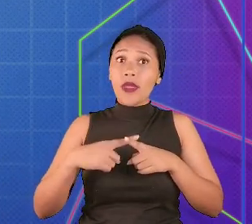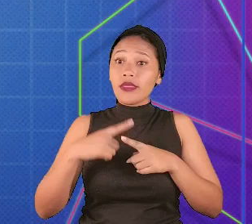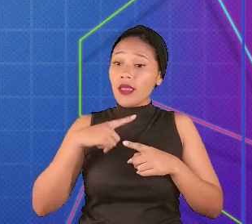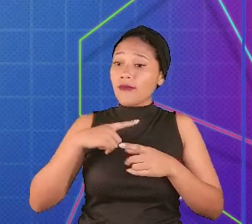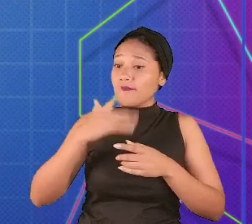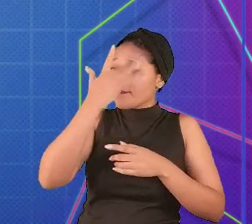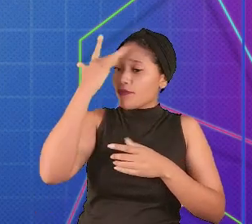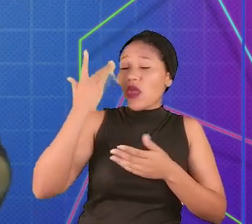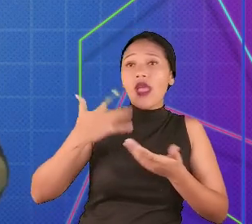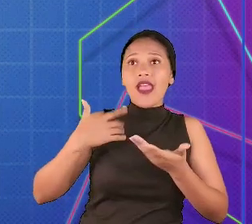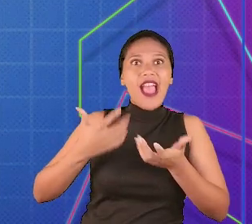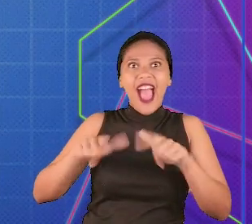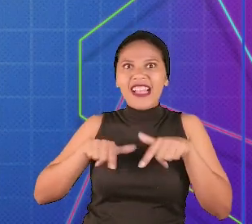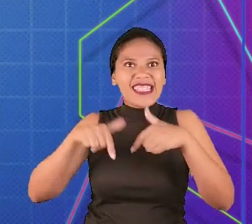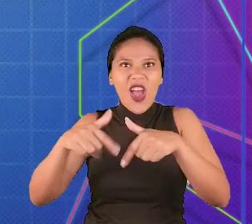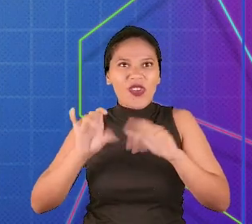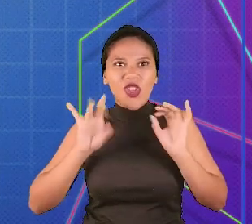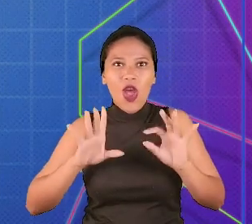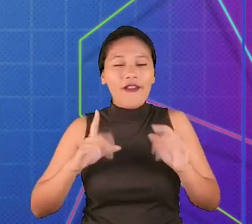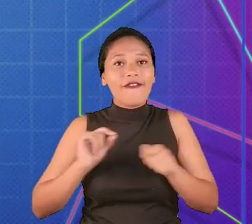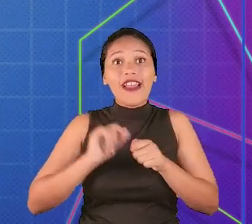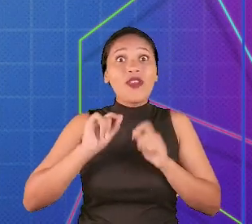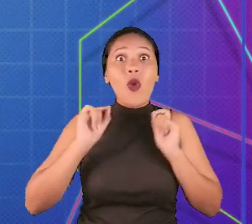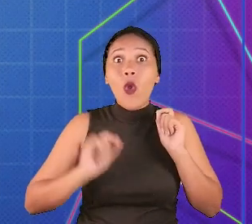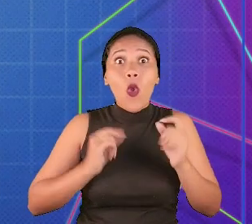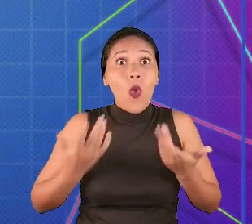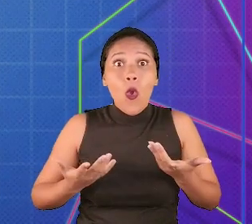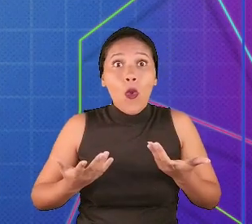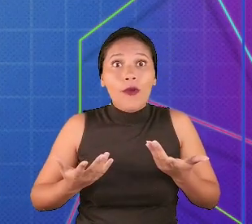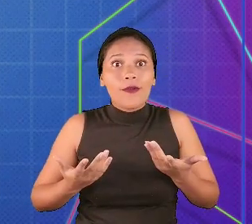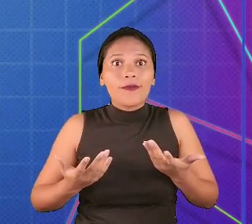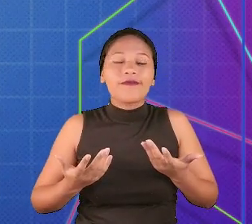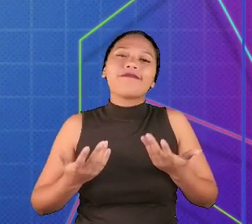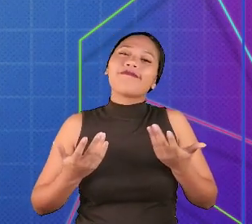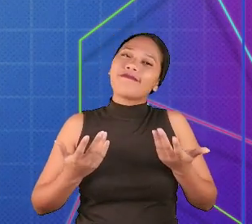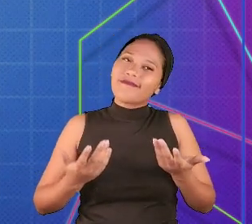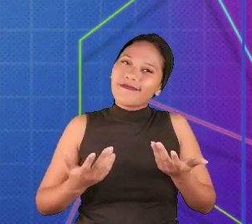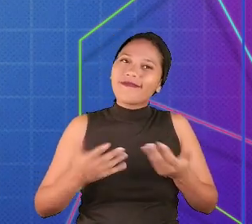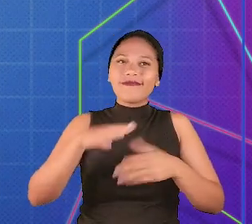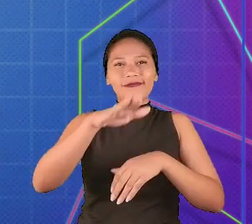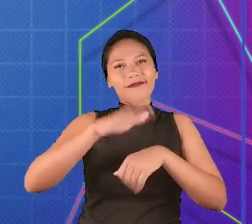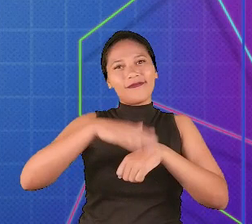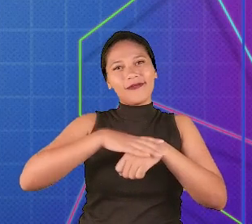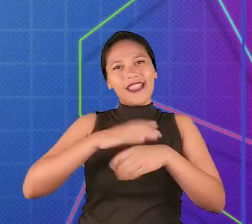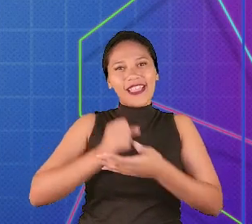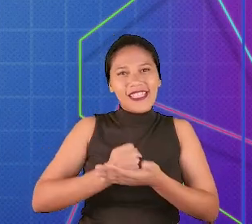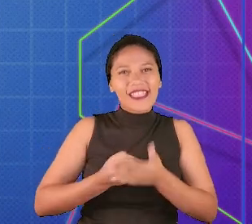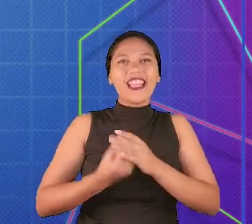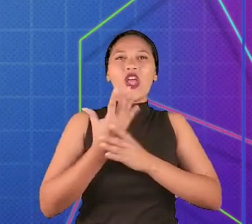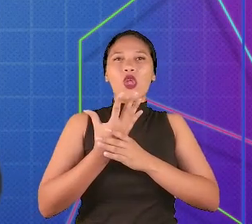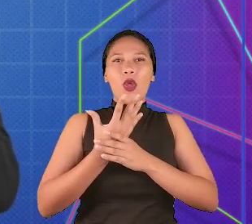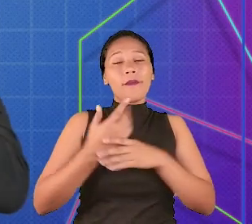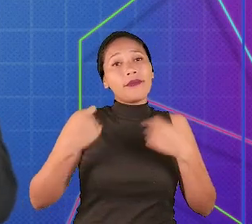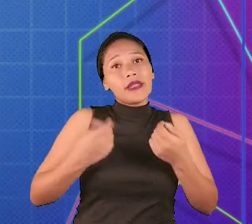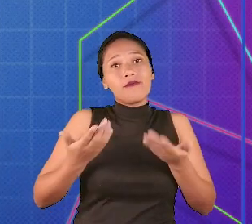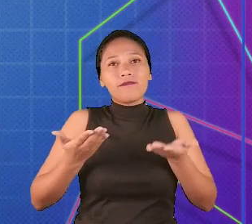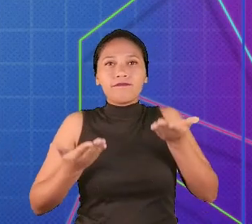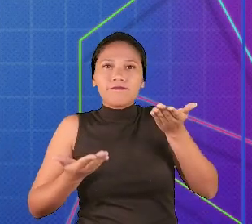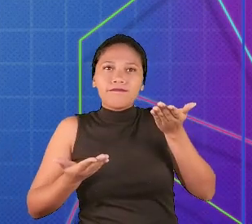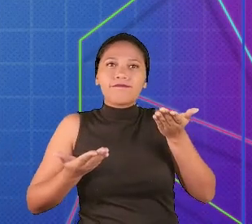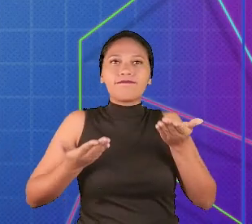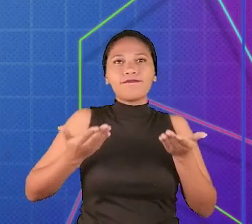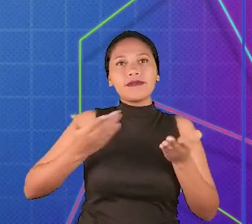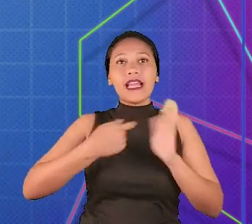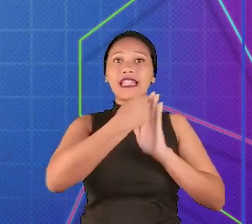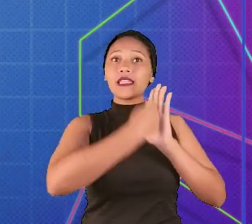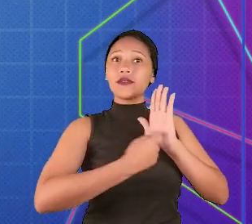porque tem jogadores que só querem partir para a ação. O que fazer então nesses casos? Aí você, querido criador, deverá equilibrar a quantidade